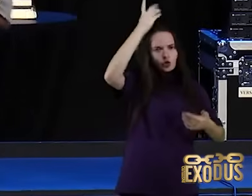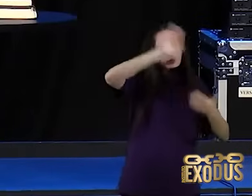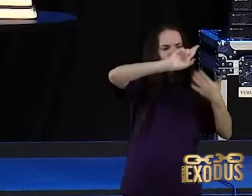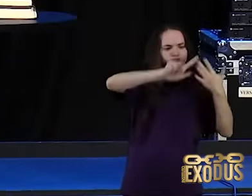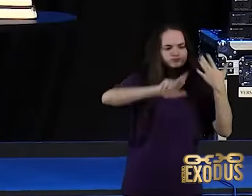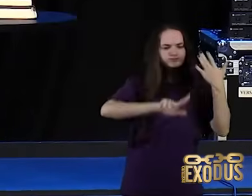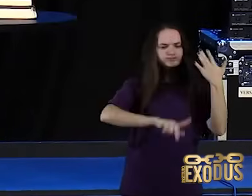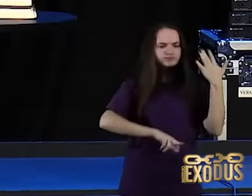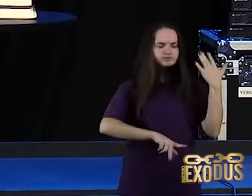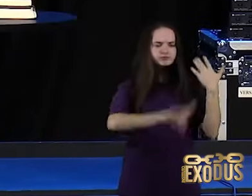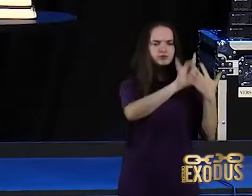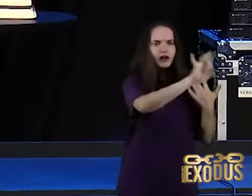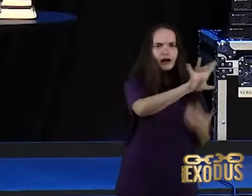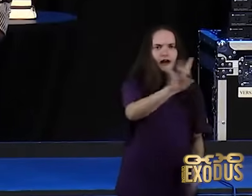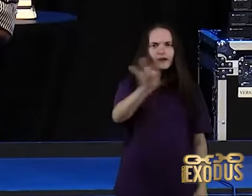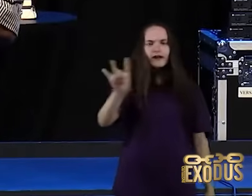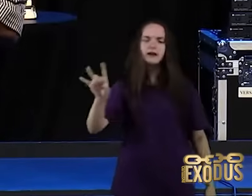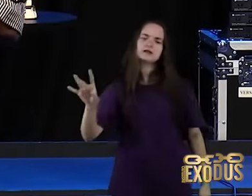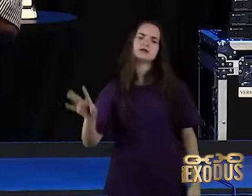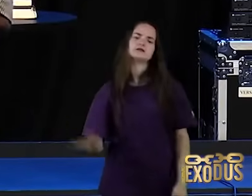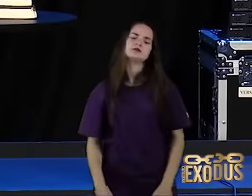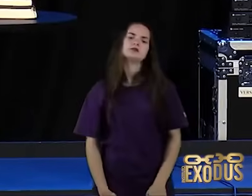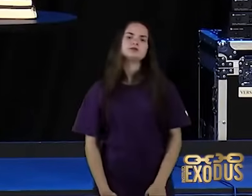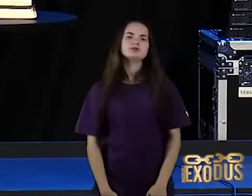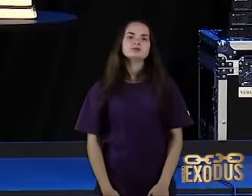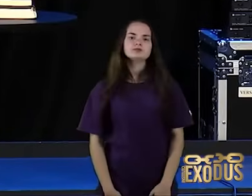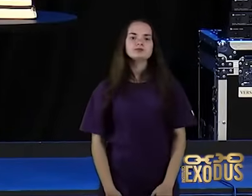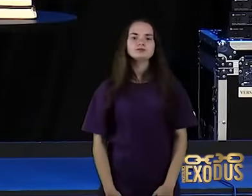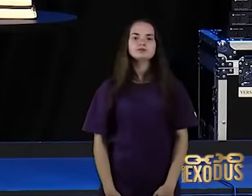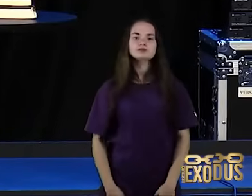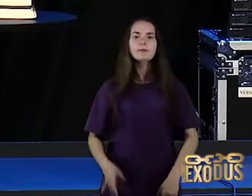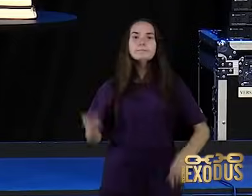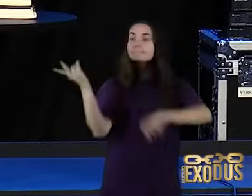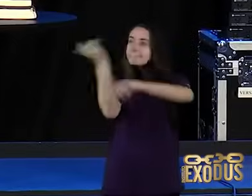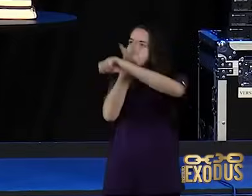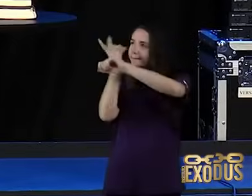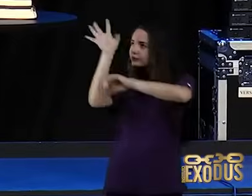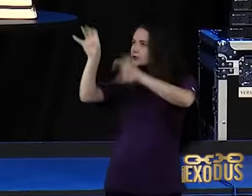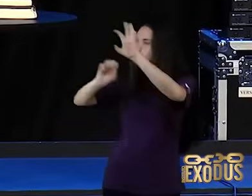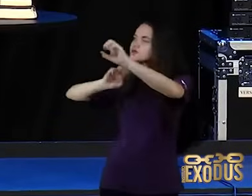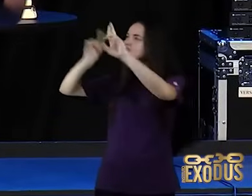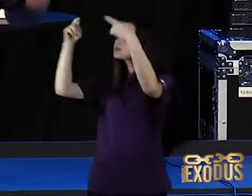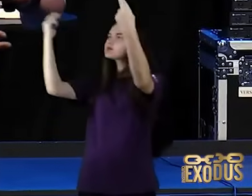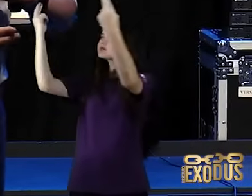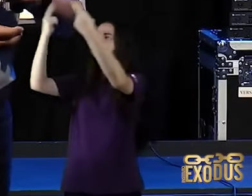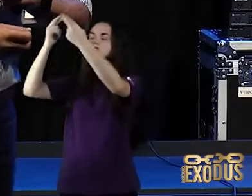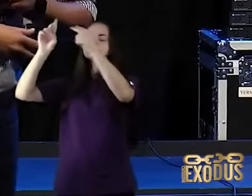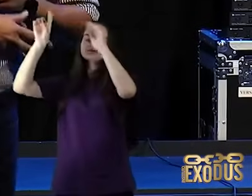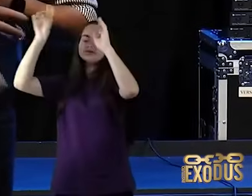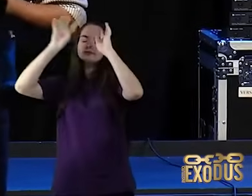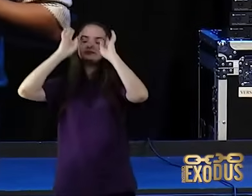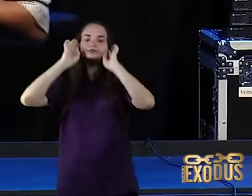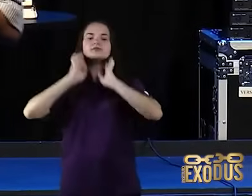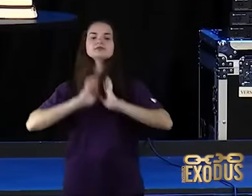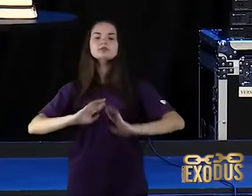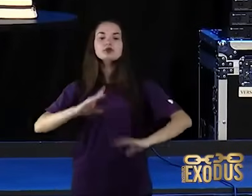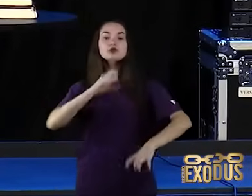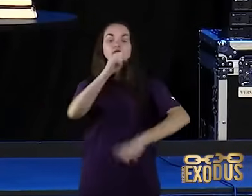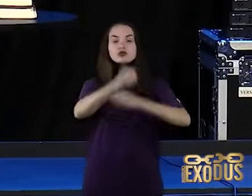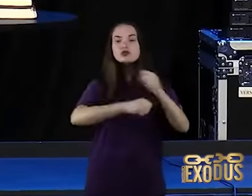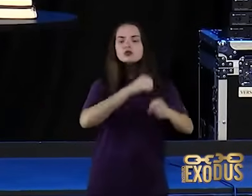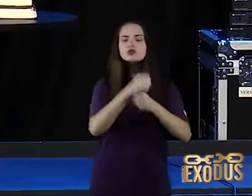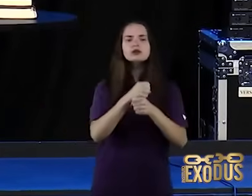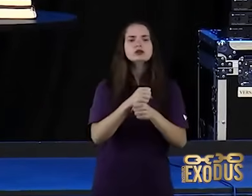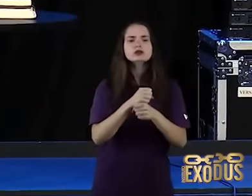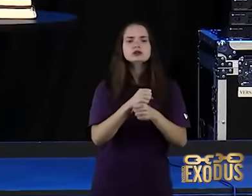combinado com o dom que Deus deu para você ministerial busca o reino de Deus a nossa o nosso ano não pode ser uma